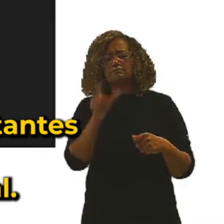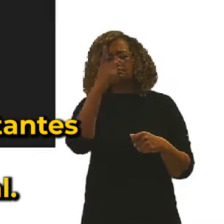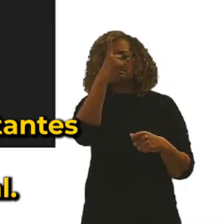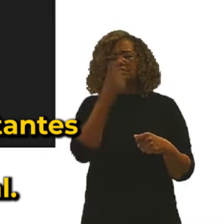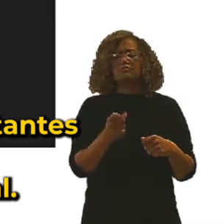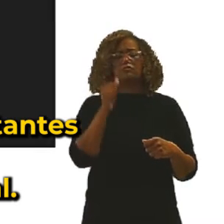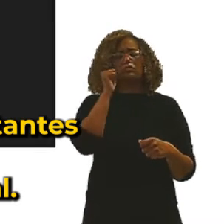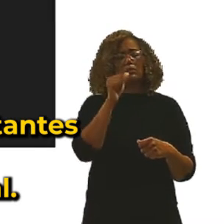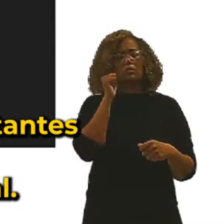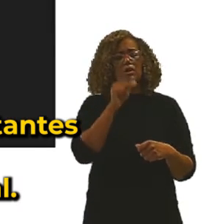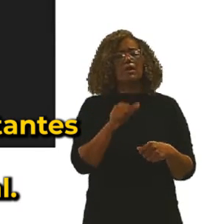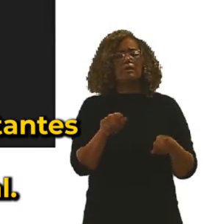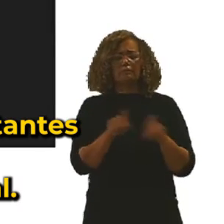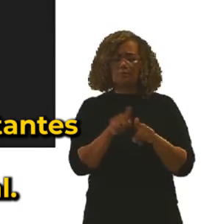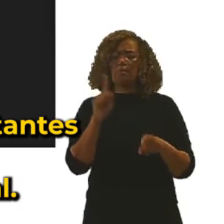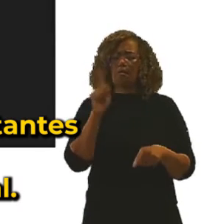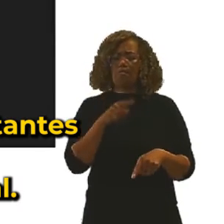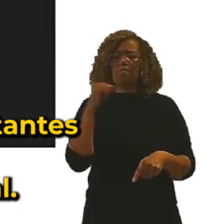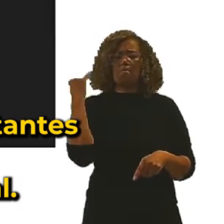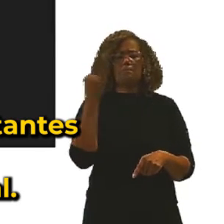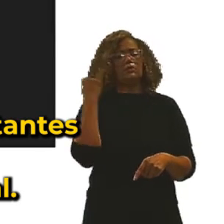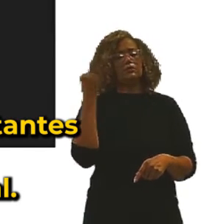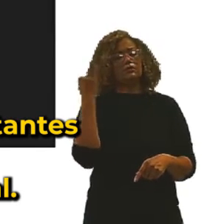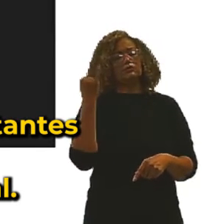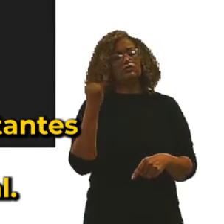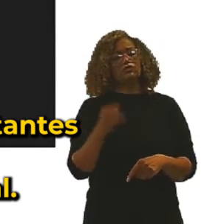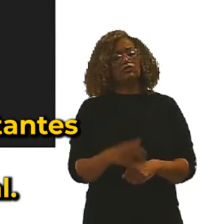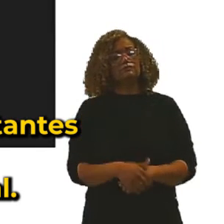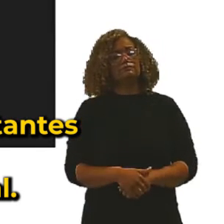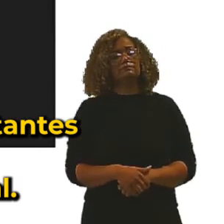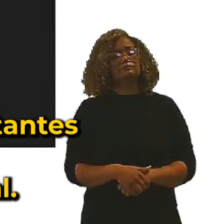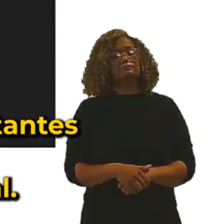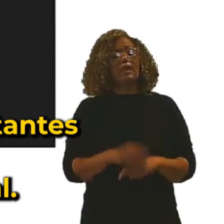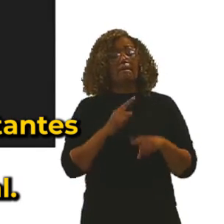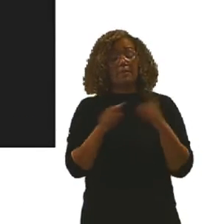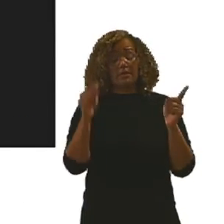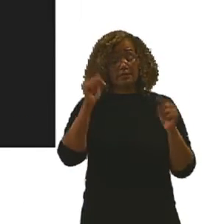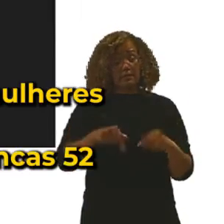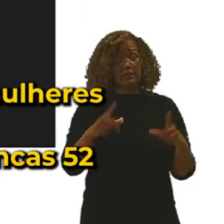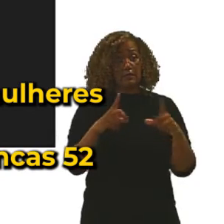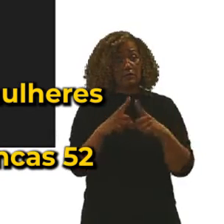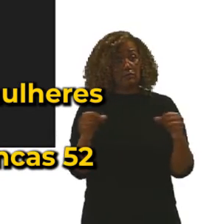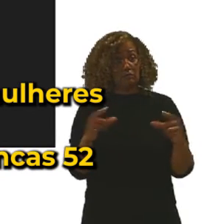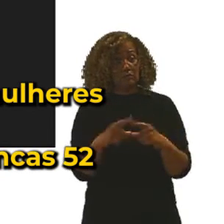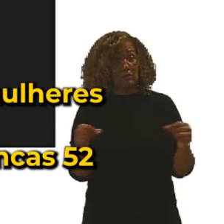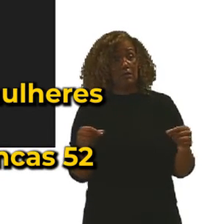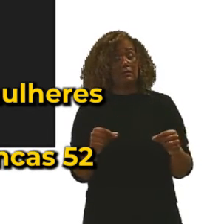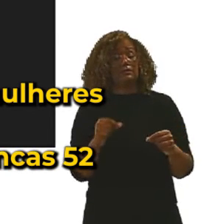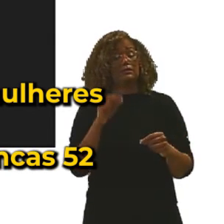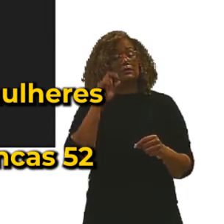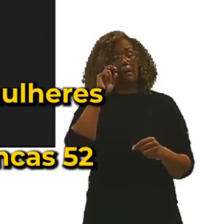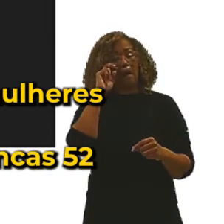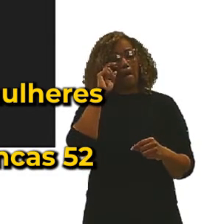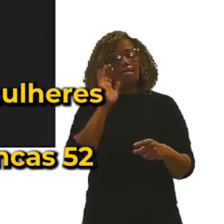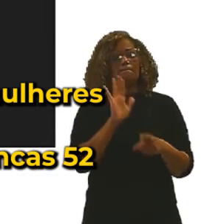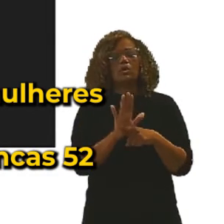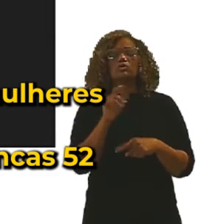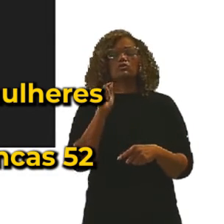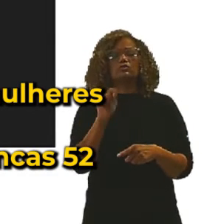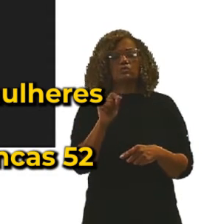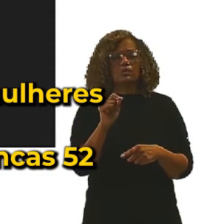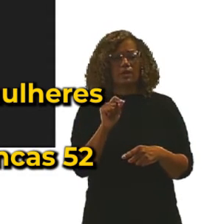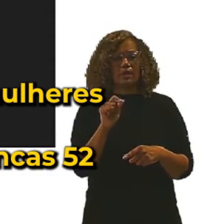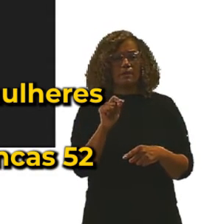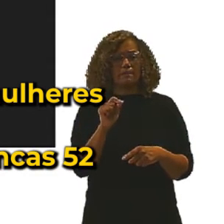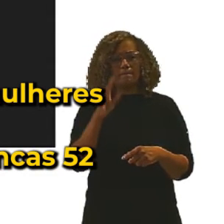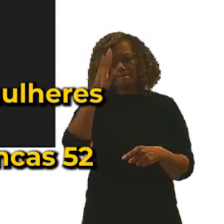circunstanciais importantes. Nesse recorte aqui do feminicídio no Distrito Federal, nós trazemos aqui que especialmente as mulheres do Distrito